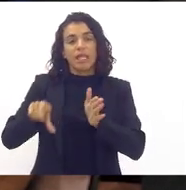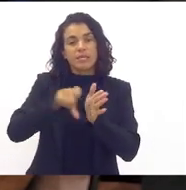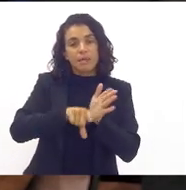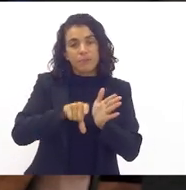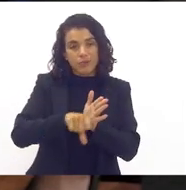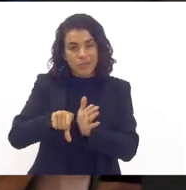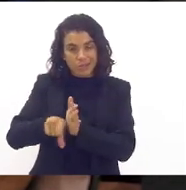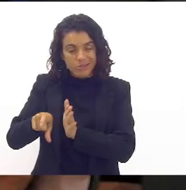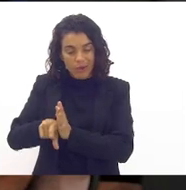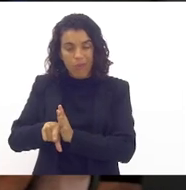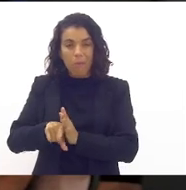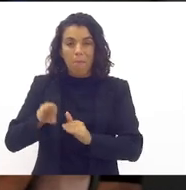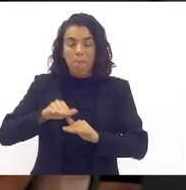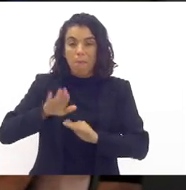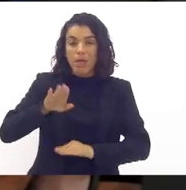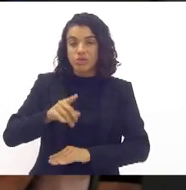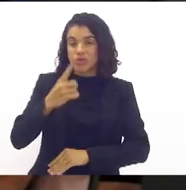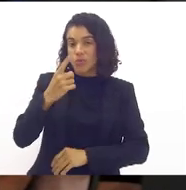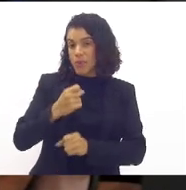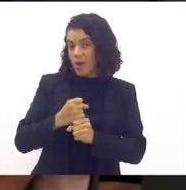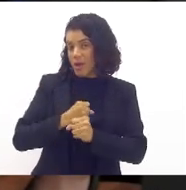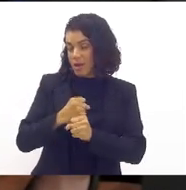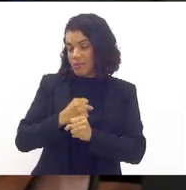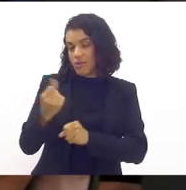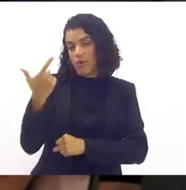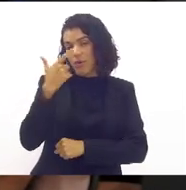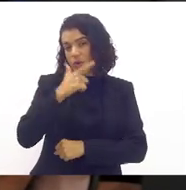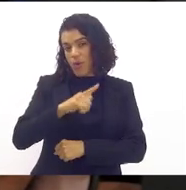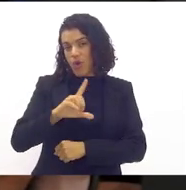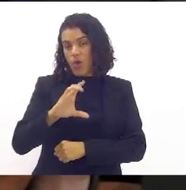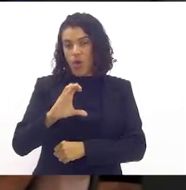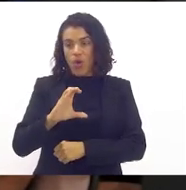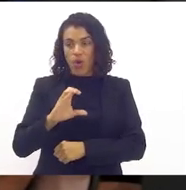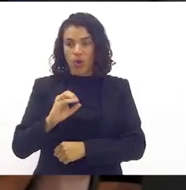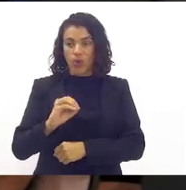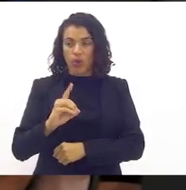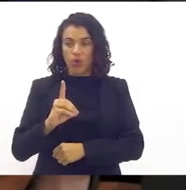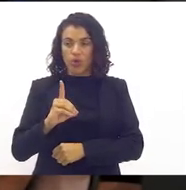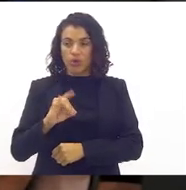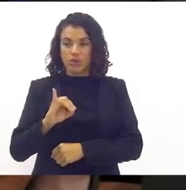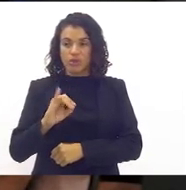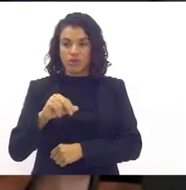de ano, eu consegui da CODIM que ela